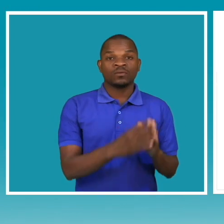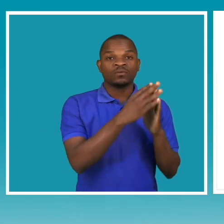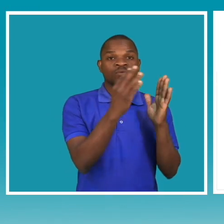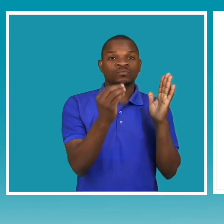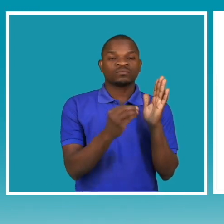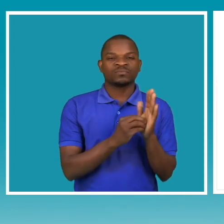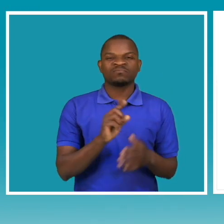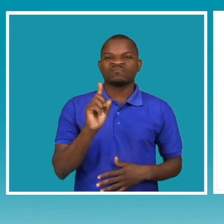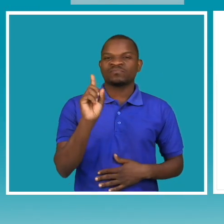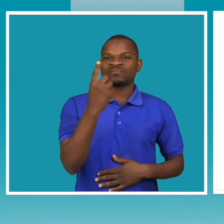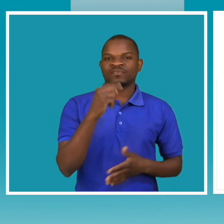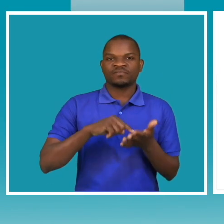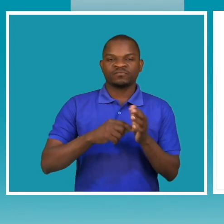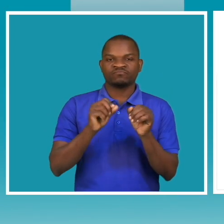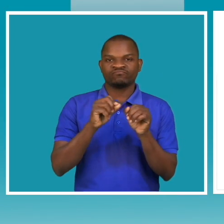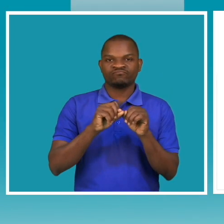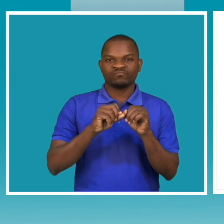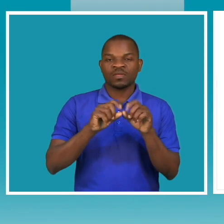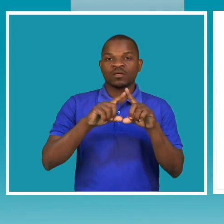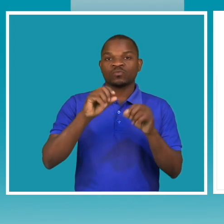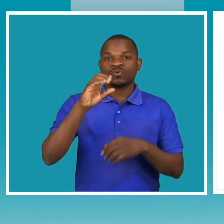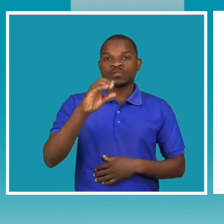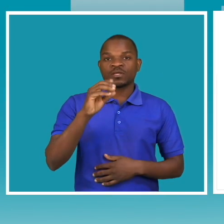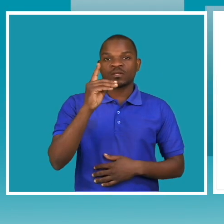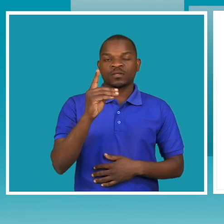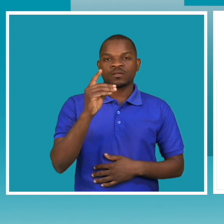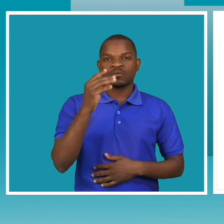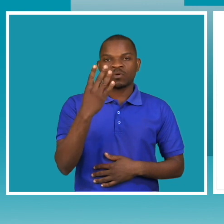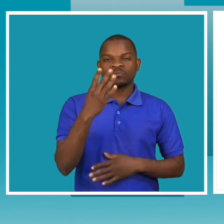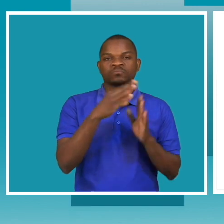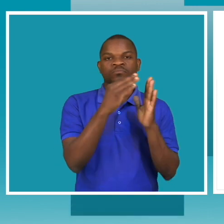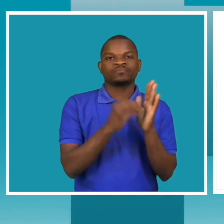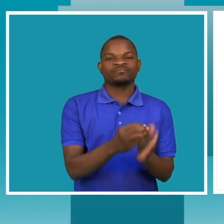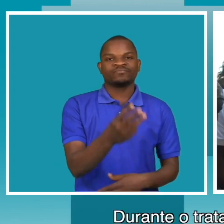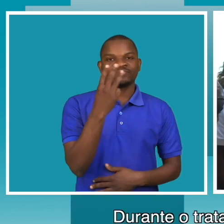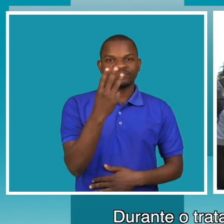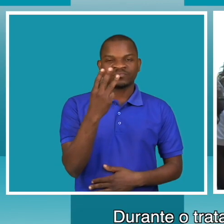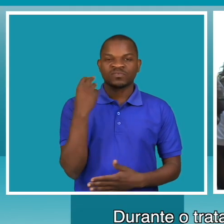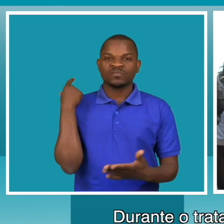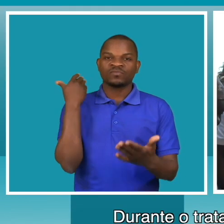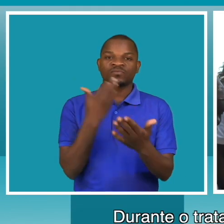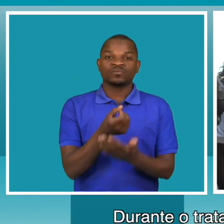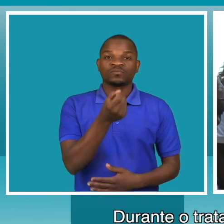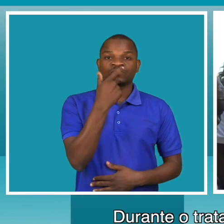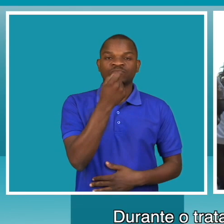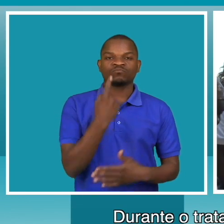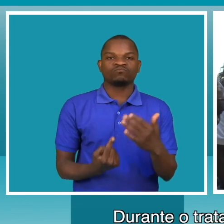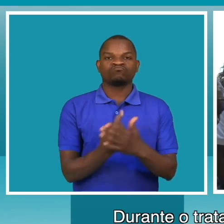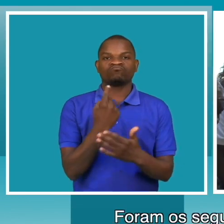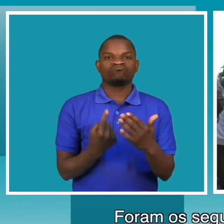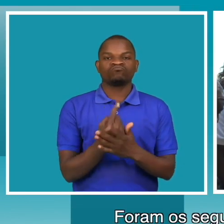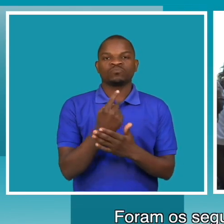A análise pela primeira vez de CD4 foi igual a 3. Onde, no tratamento, eu tive feitos